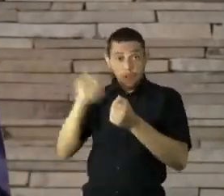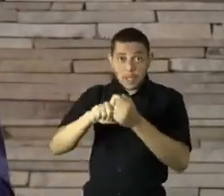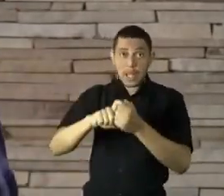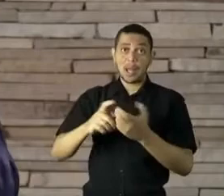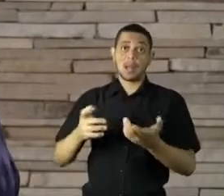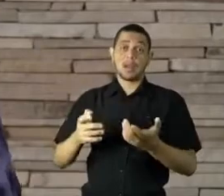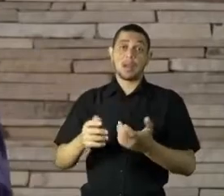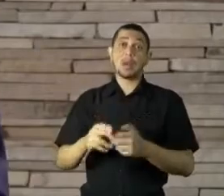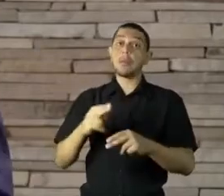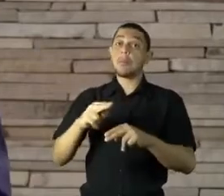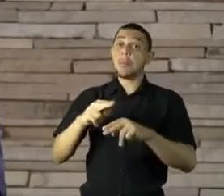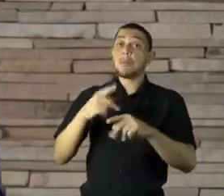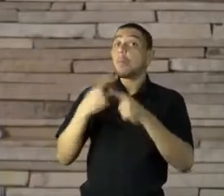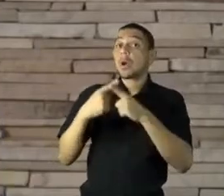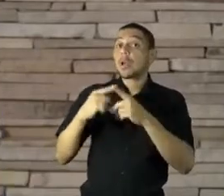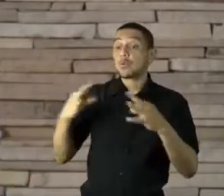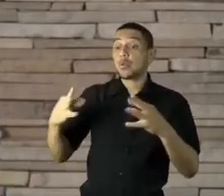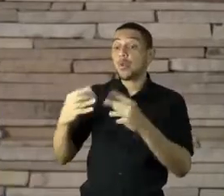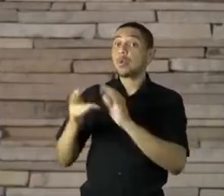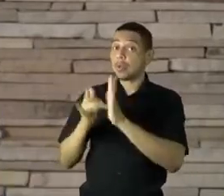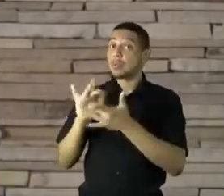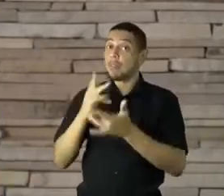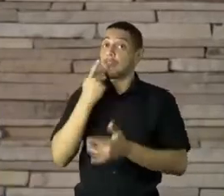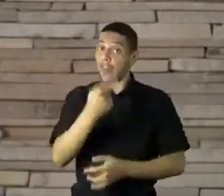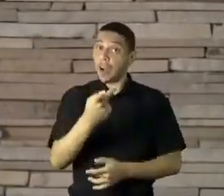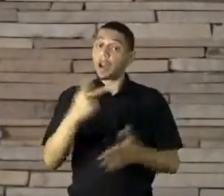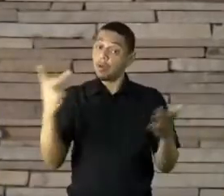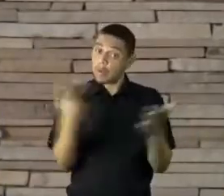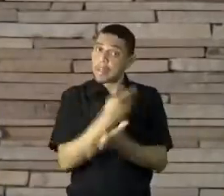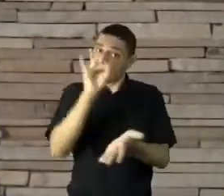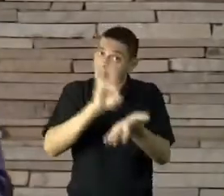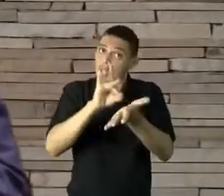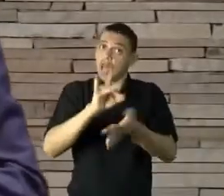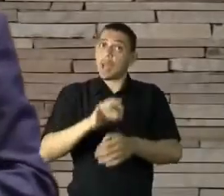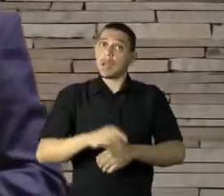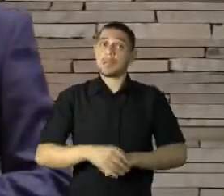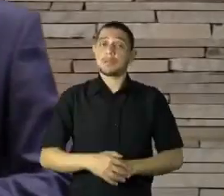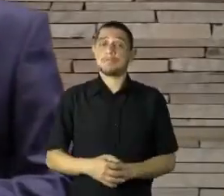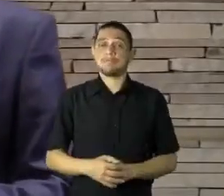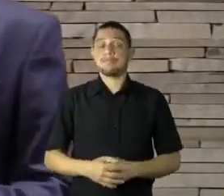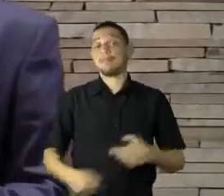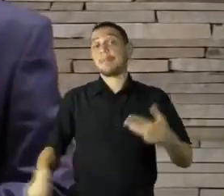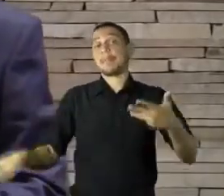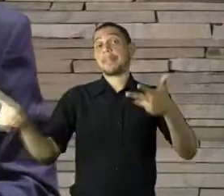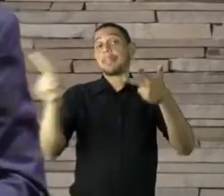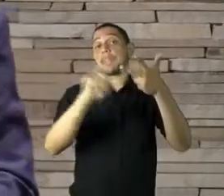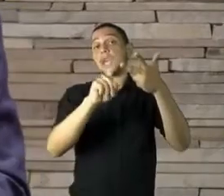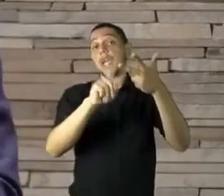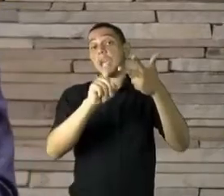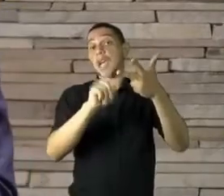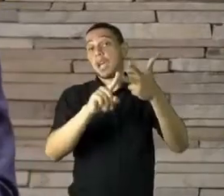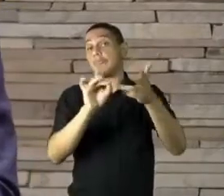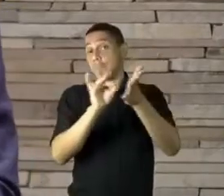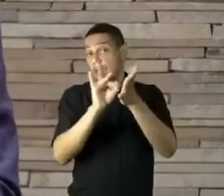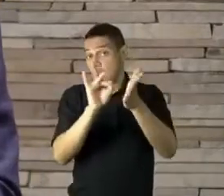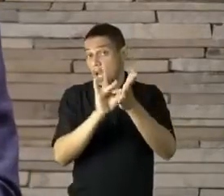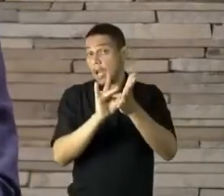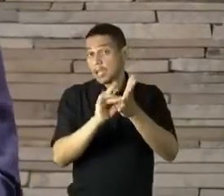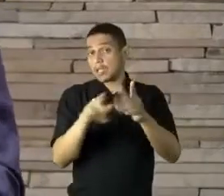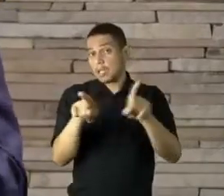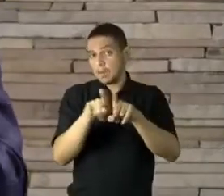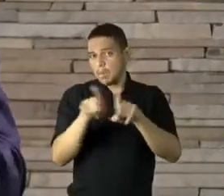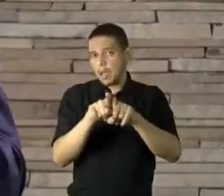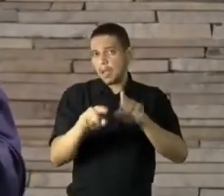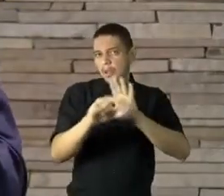fala tudo que ele Promete se cumprir a uma terceira verdade que nesse texto que nós vemos nos versos 33 A